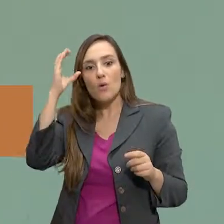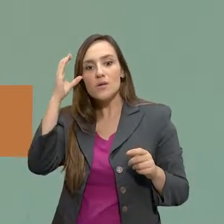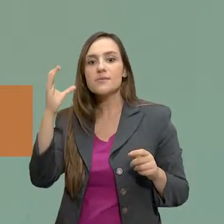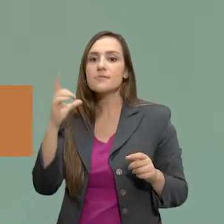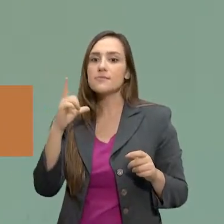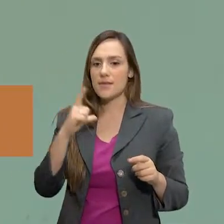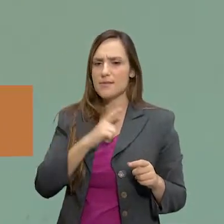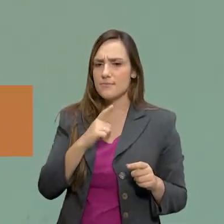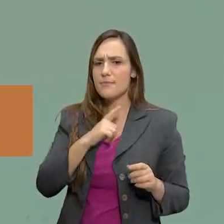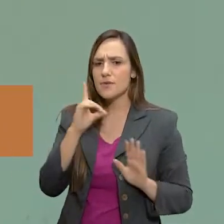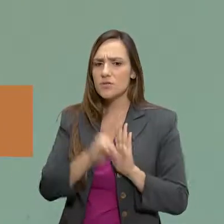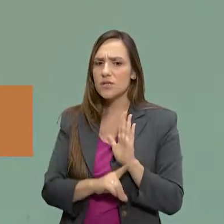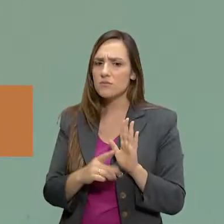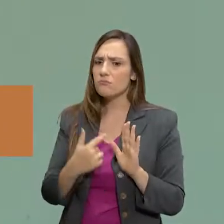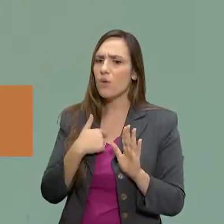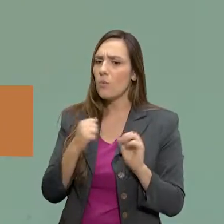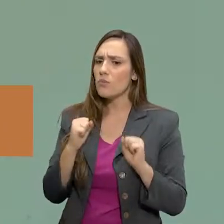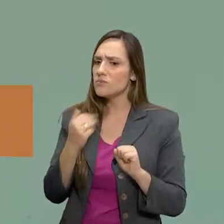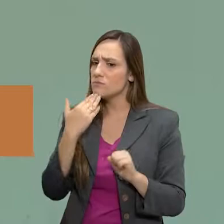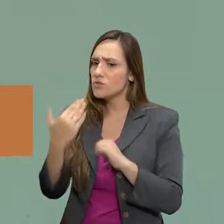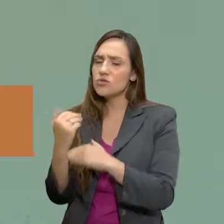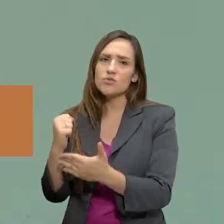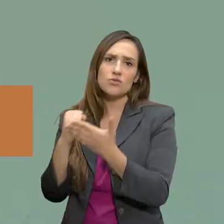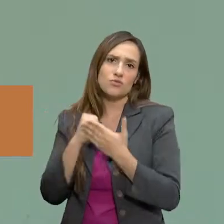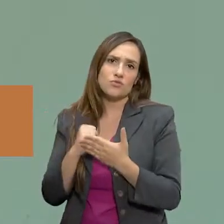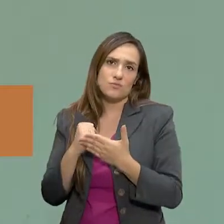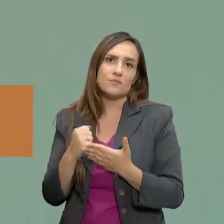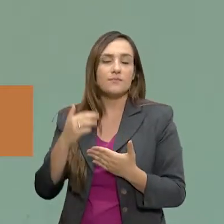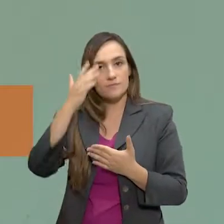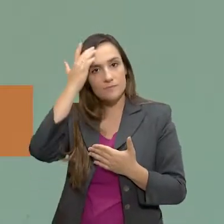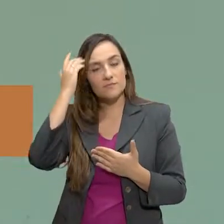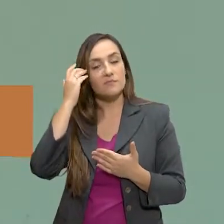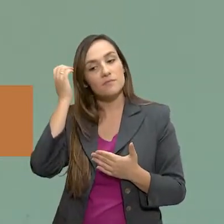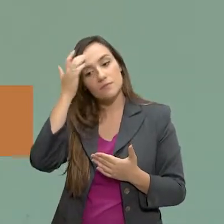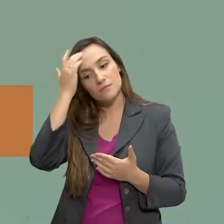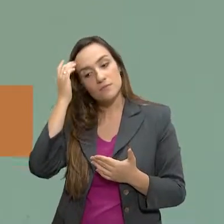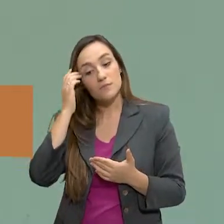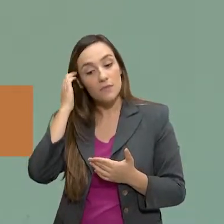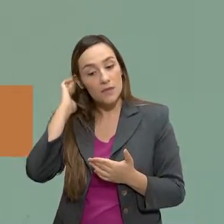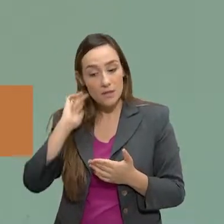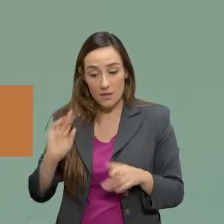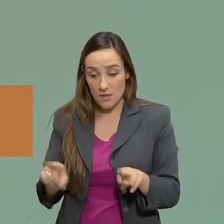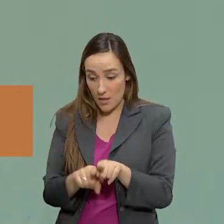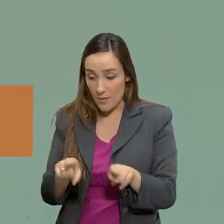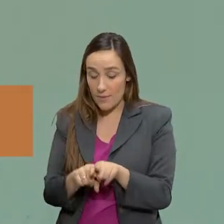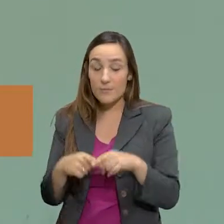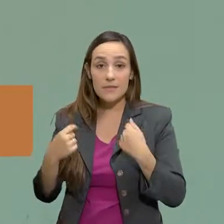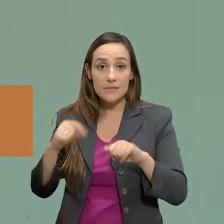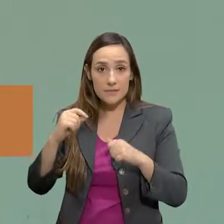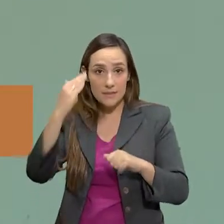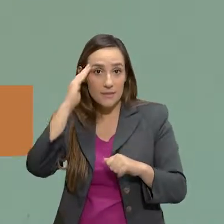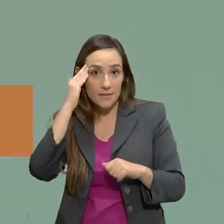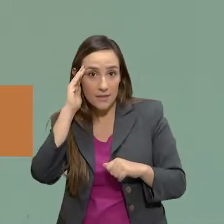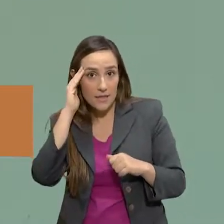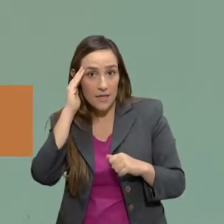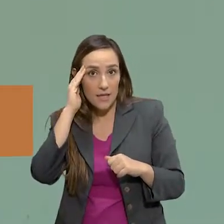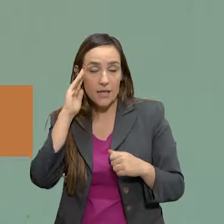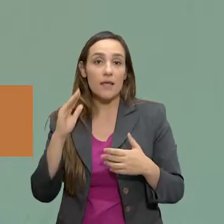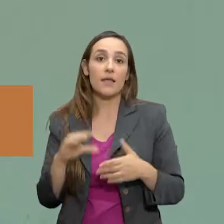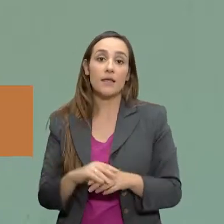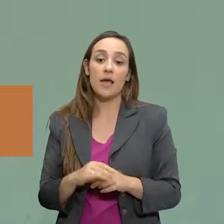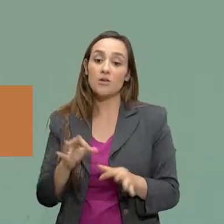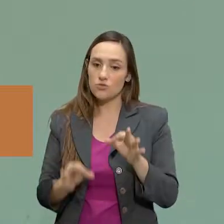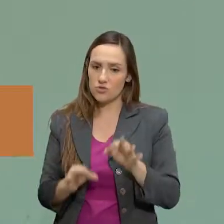empoderar sobre os seus direitos, para saber onde buscar ajuda, né? Senão não adianta. Elas precisam também entender e dar crédito